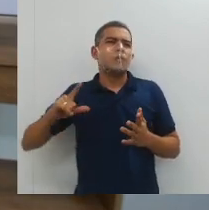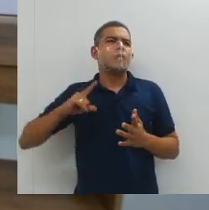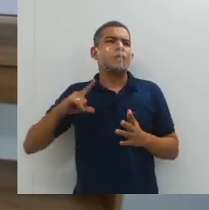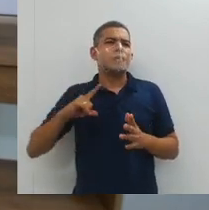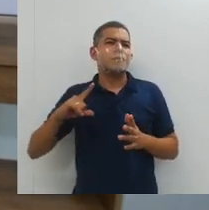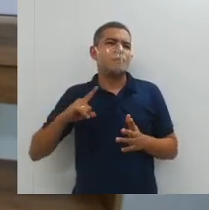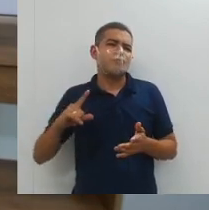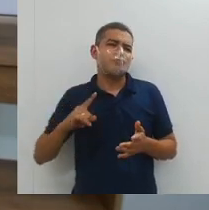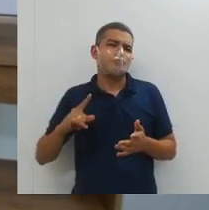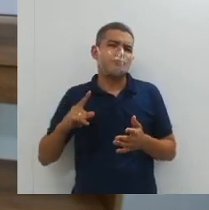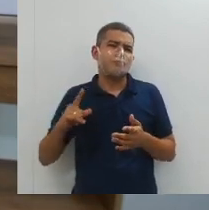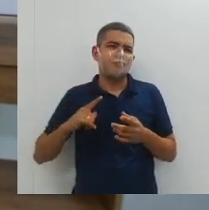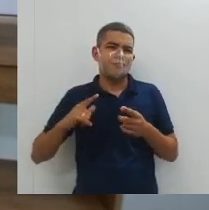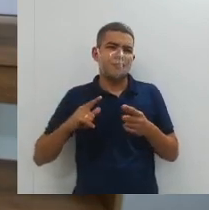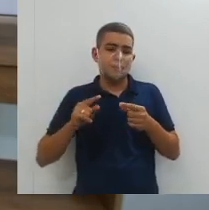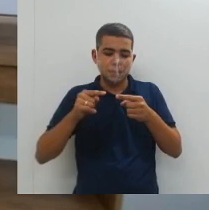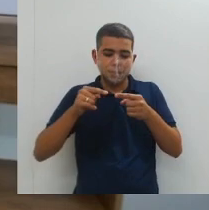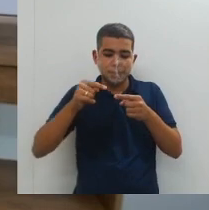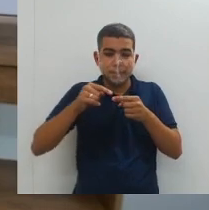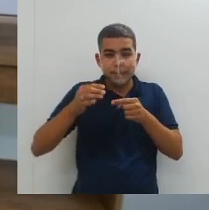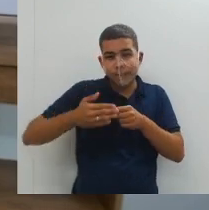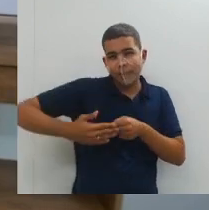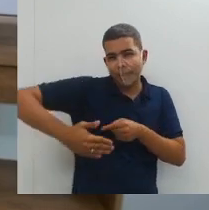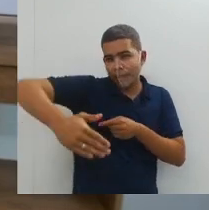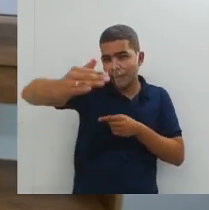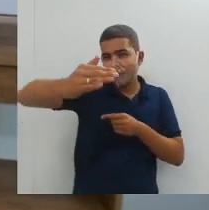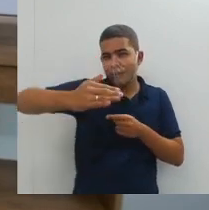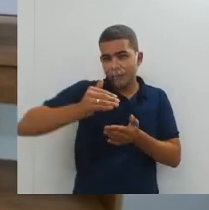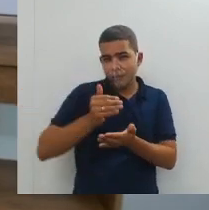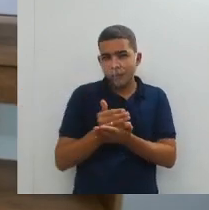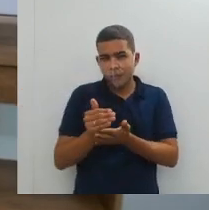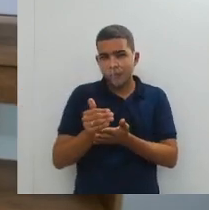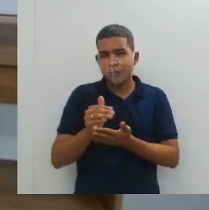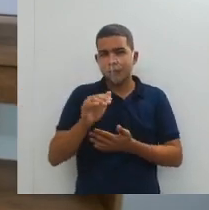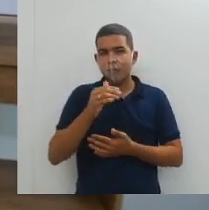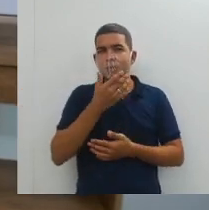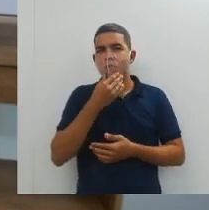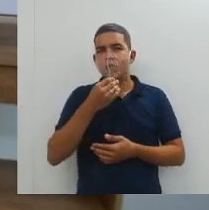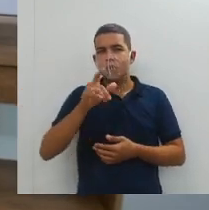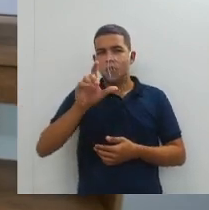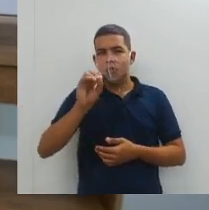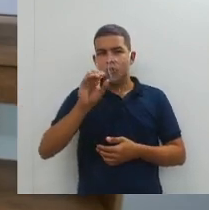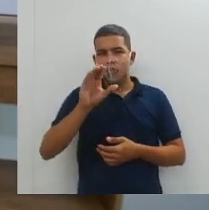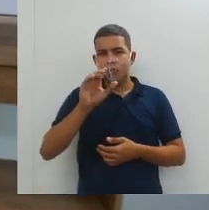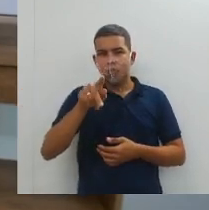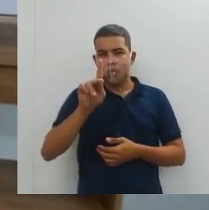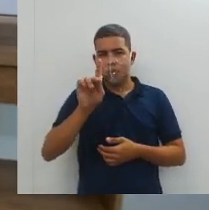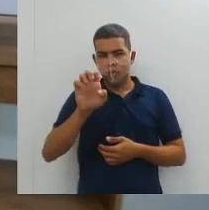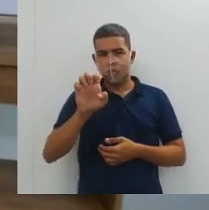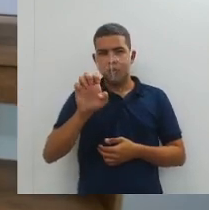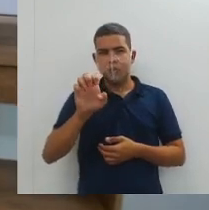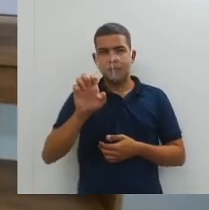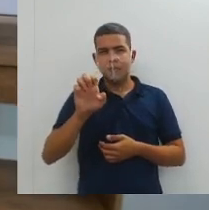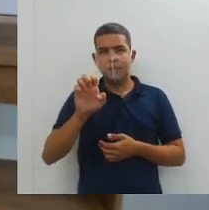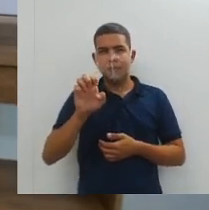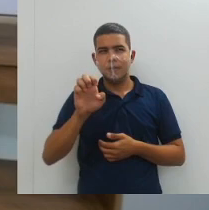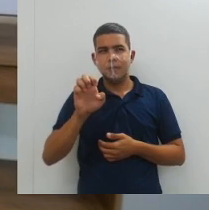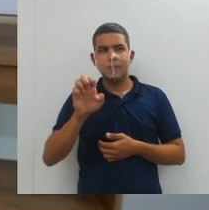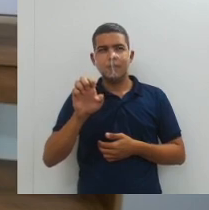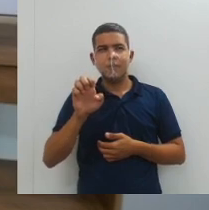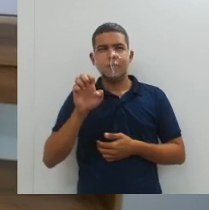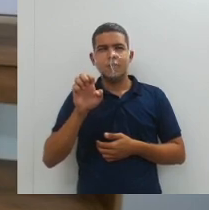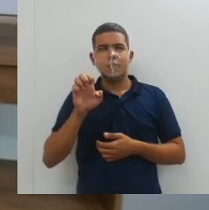ponto inicial, a ideia de Estado para John Locke é que o Estado estaria pronto